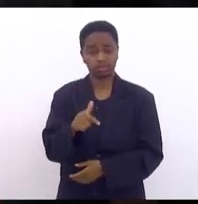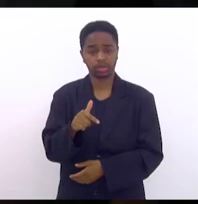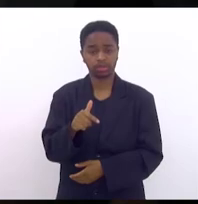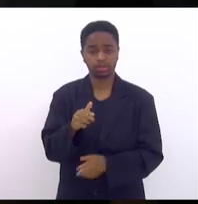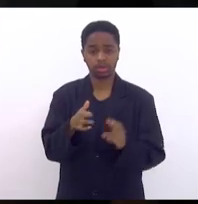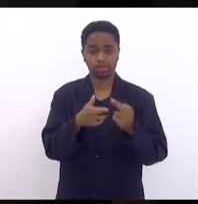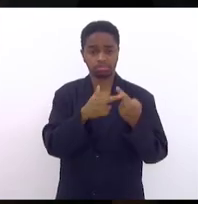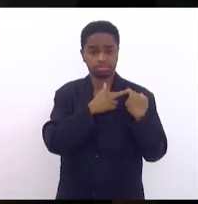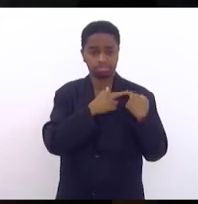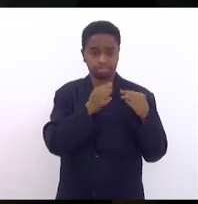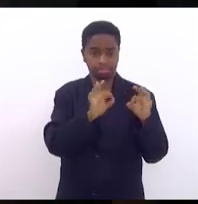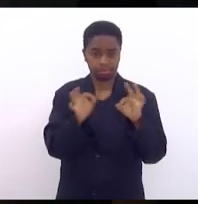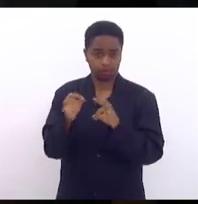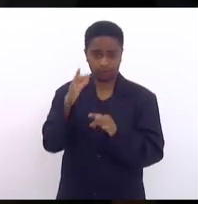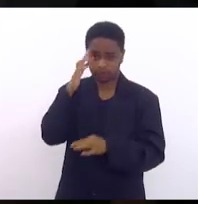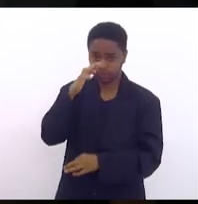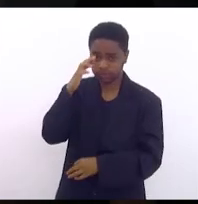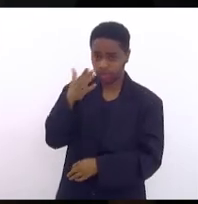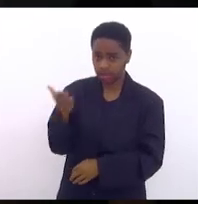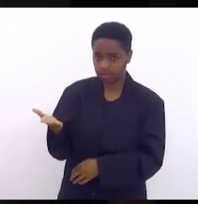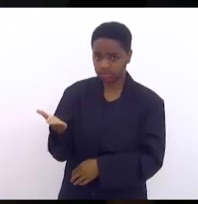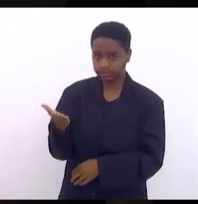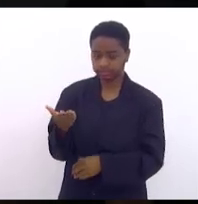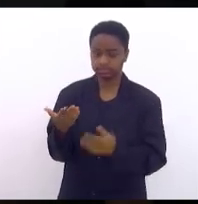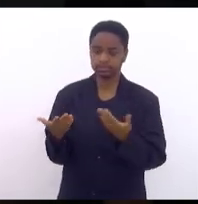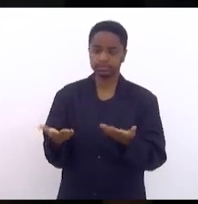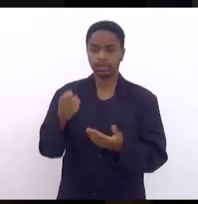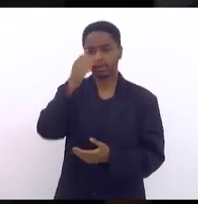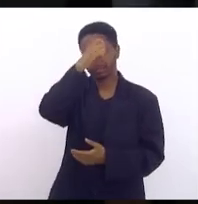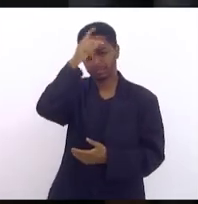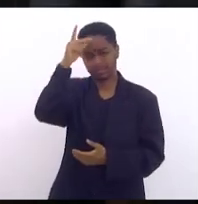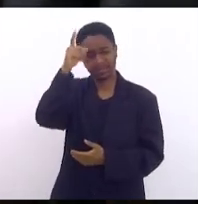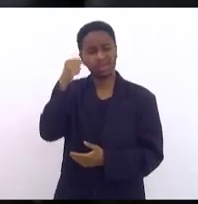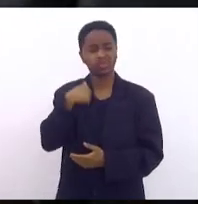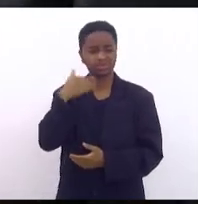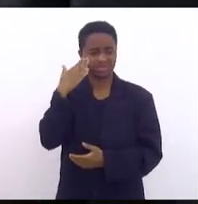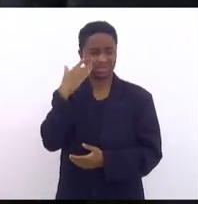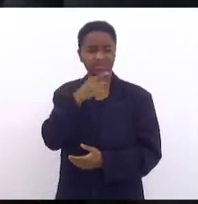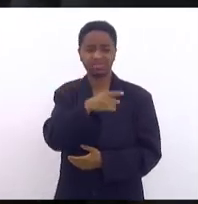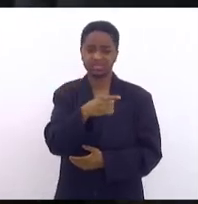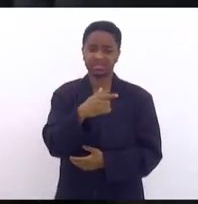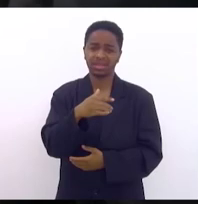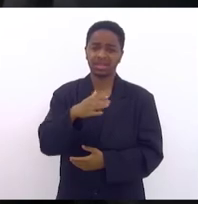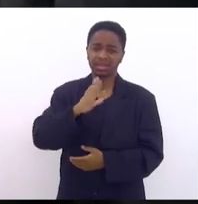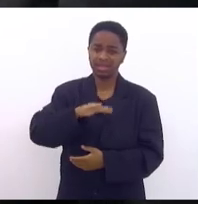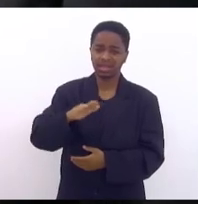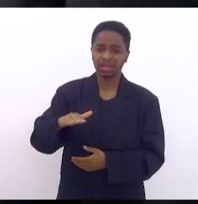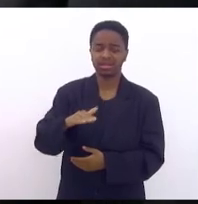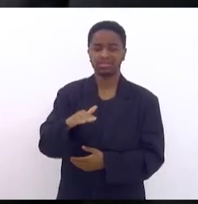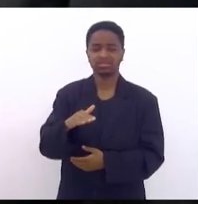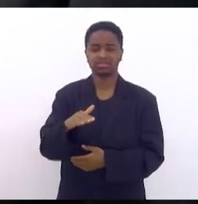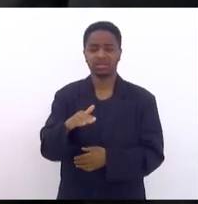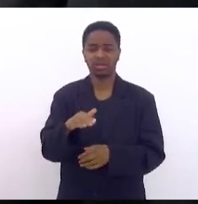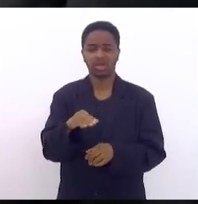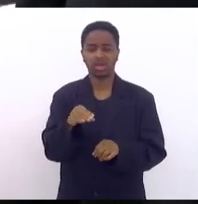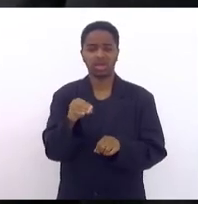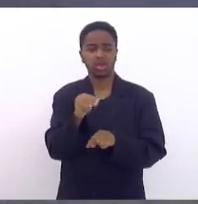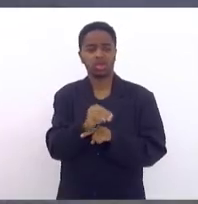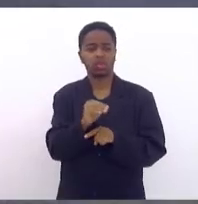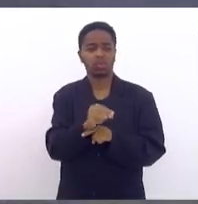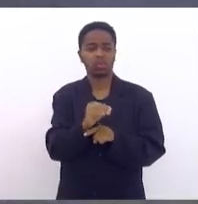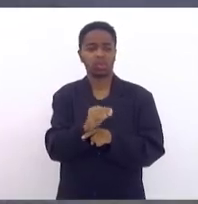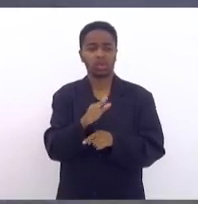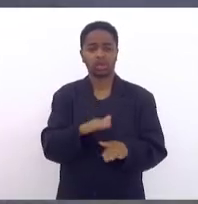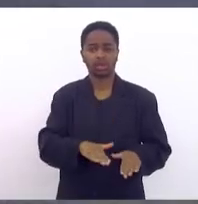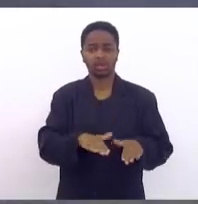a competência de fiscalizar. Prefeito, garotinho, eu sei que você é um garoto mimado, criado, né, de forma errônea,